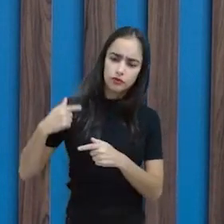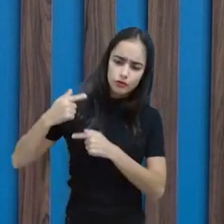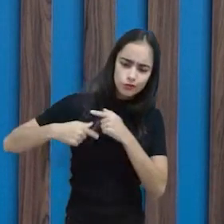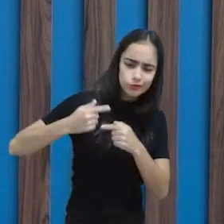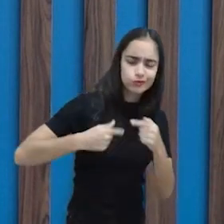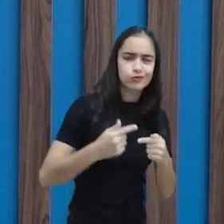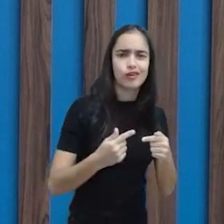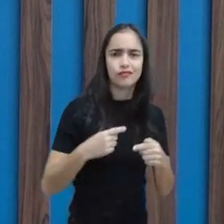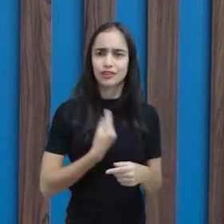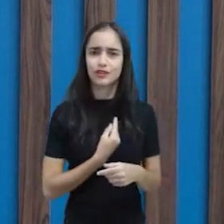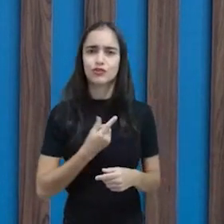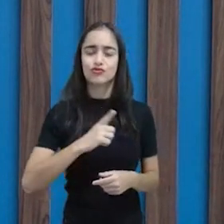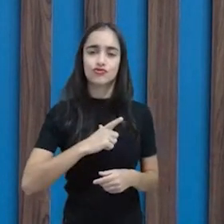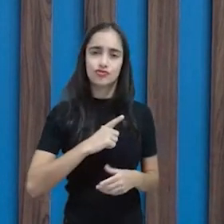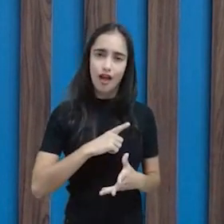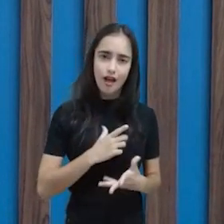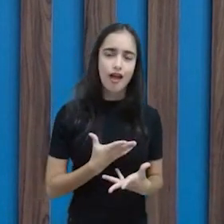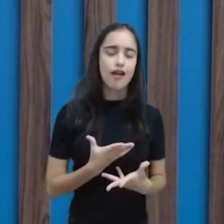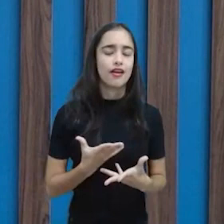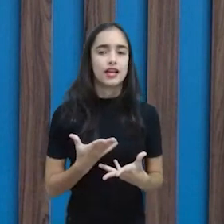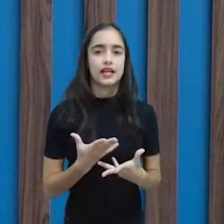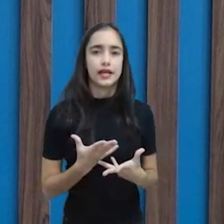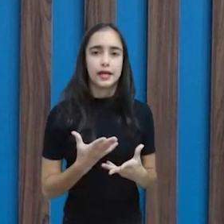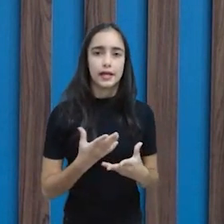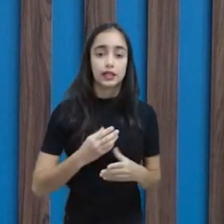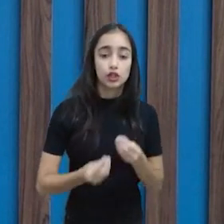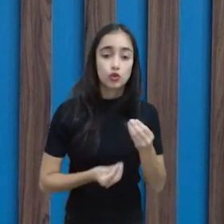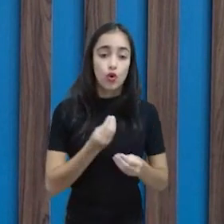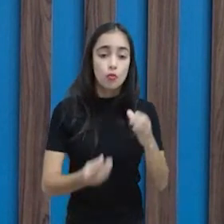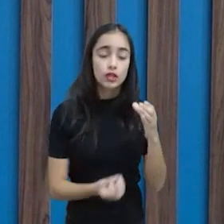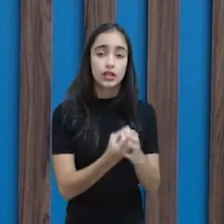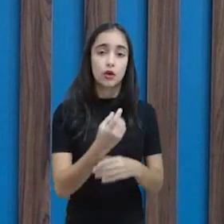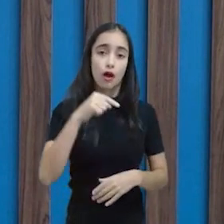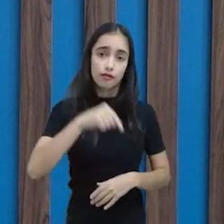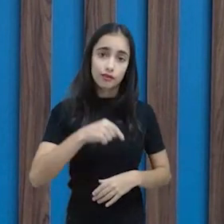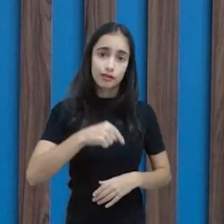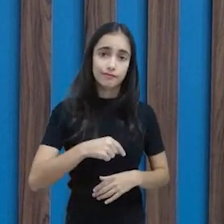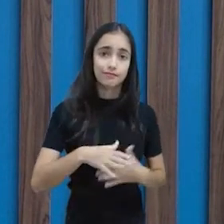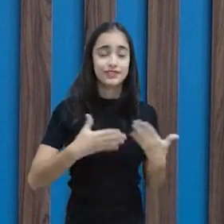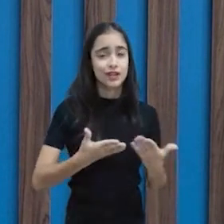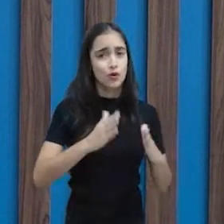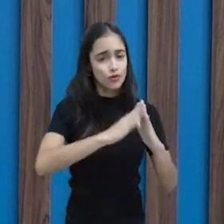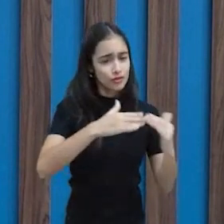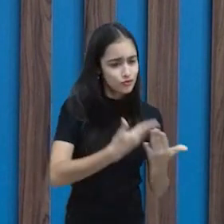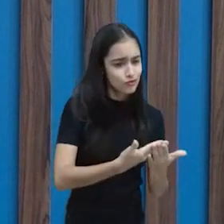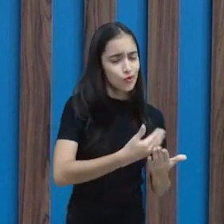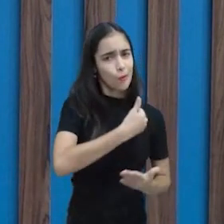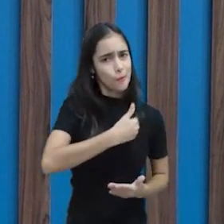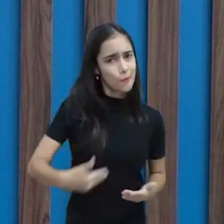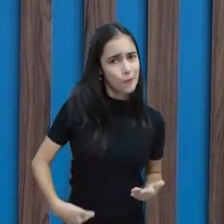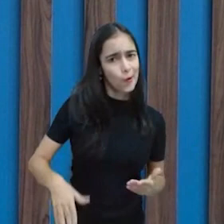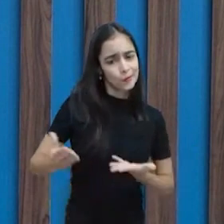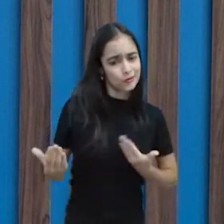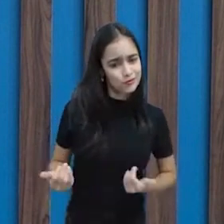recebe da nossa colonização, né, sendo passada dentro das escolas, nas escolas públicas, os jovens